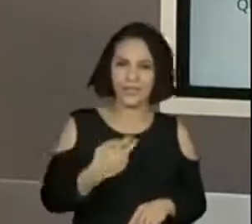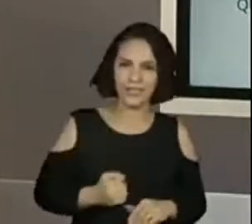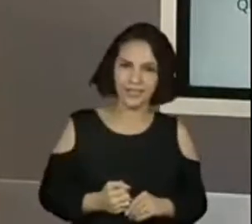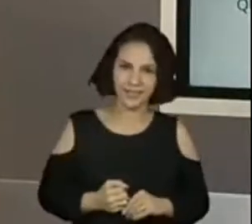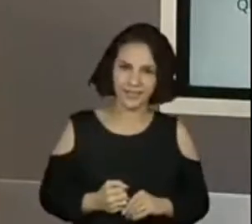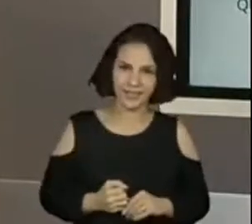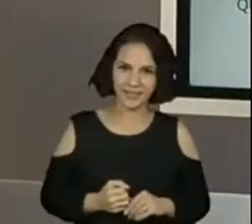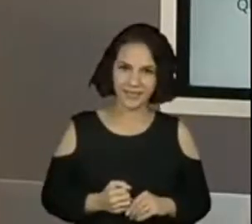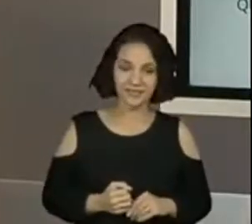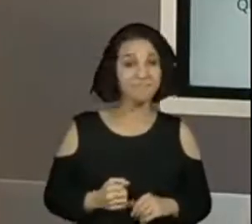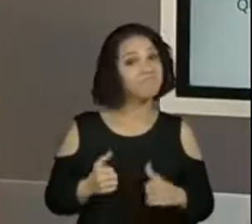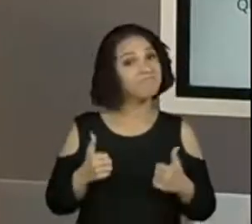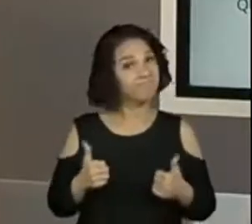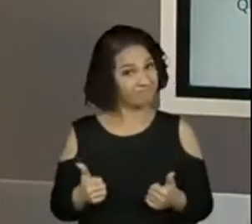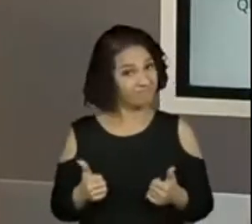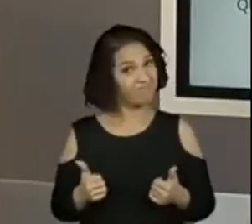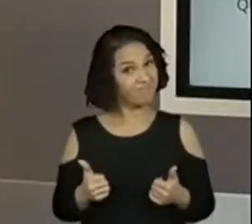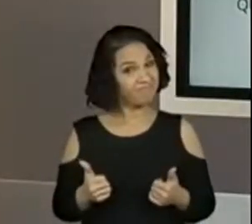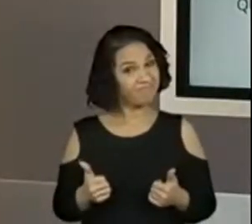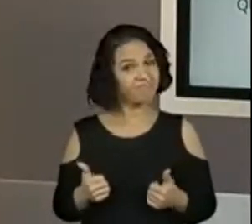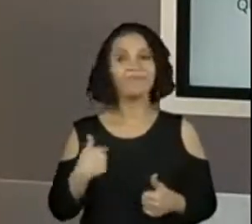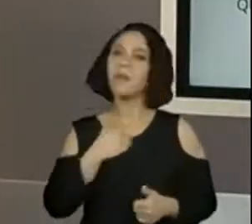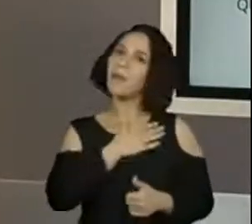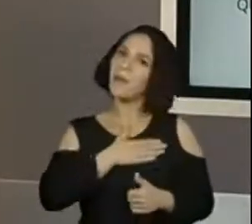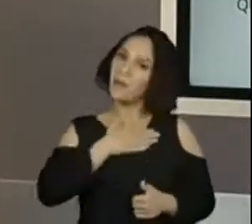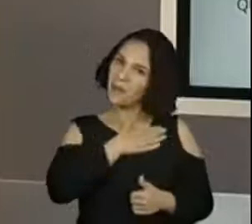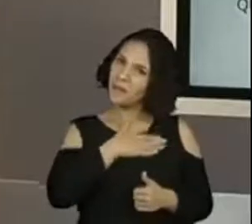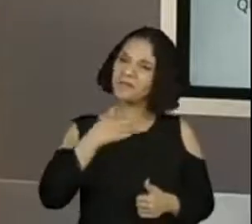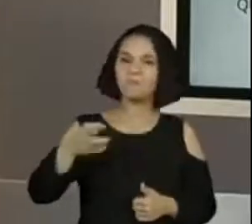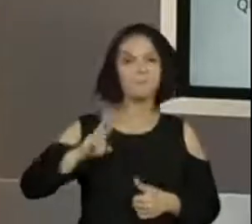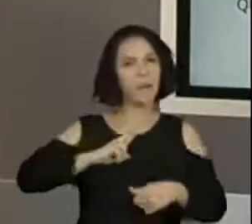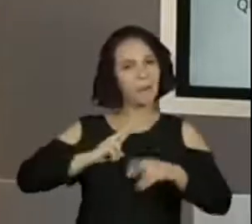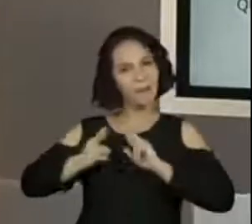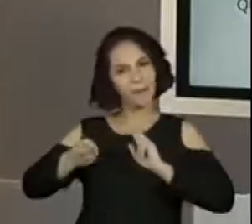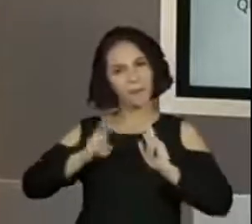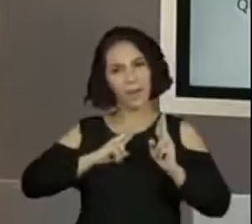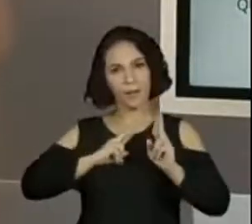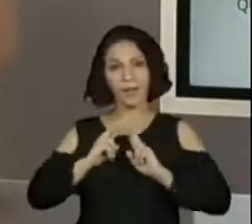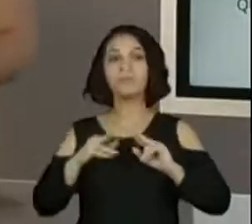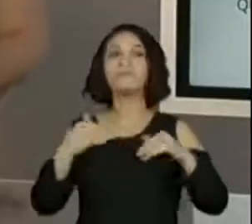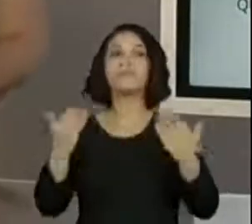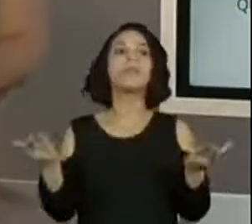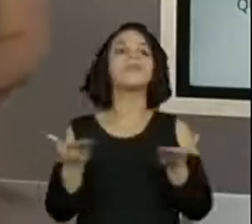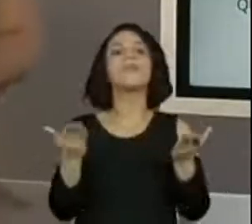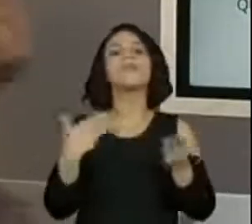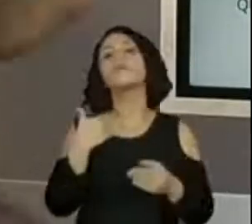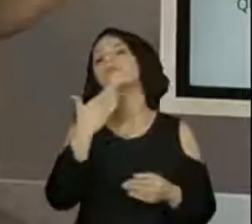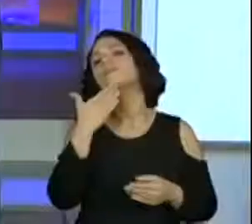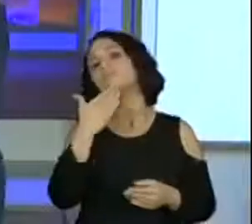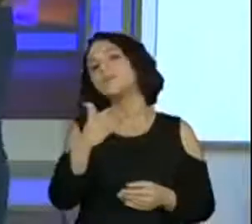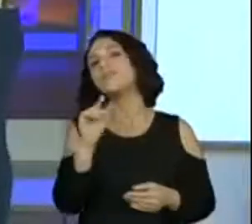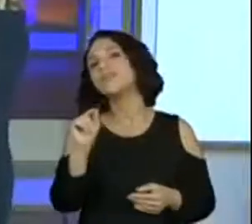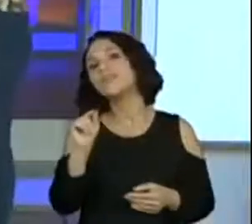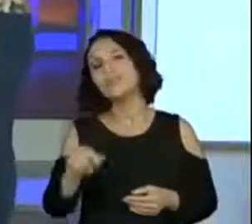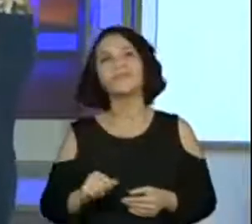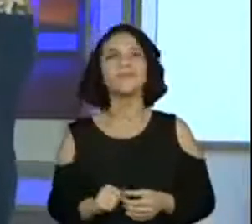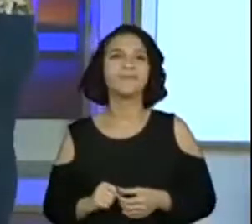horas. Muito bem, gente. Eu estou gostando de ver. Aí, eu vou pedir para vocês fazerem o seguinte agora.